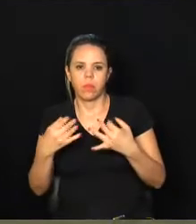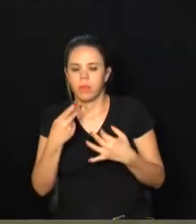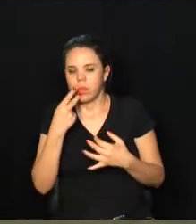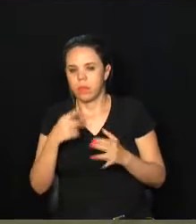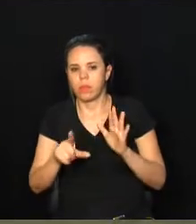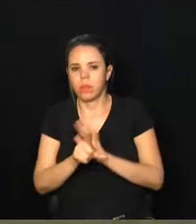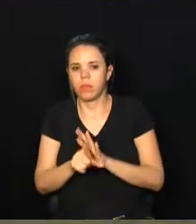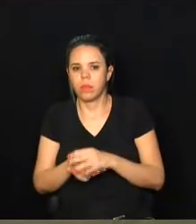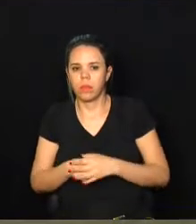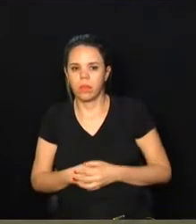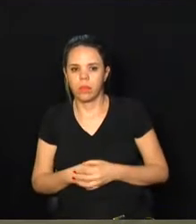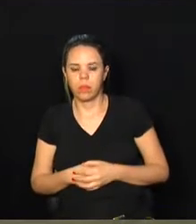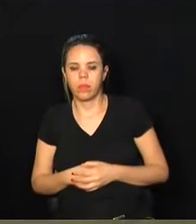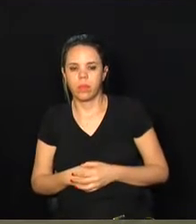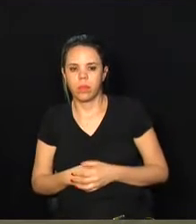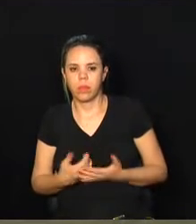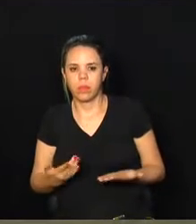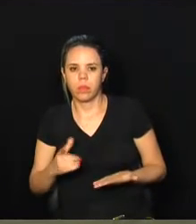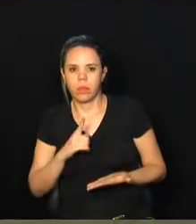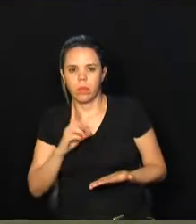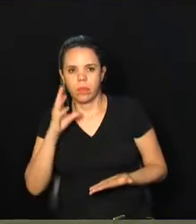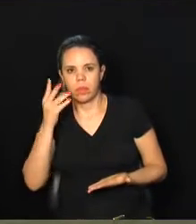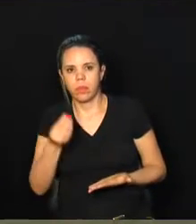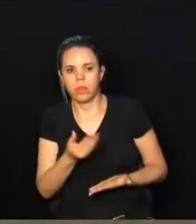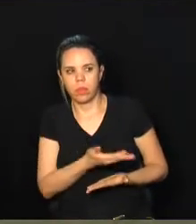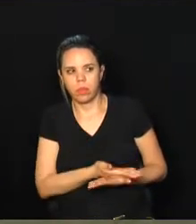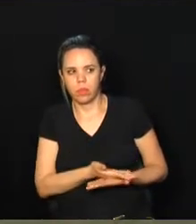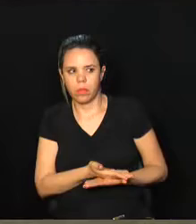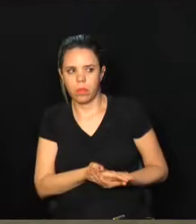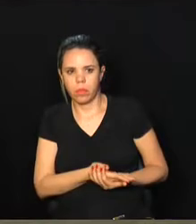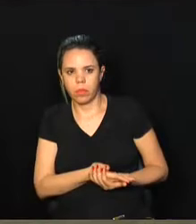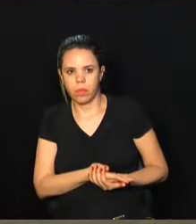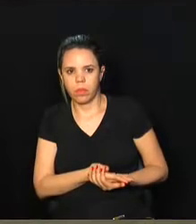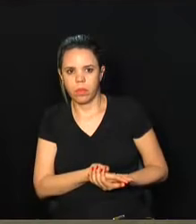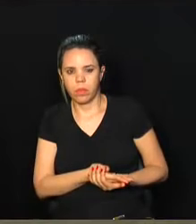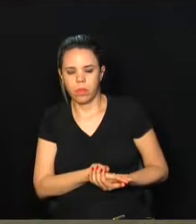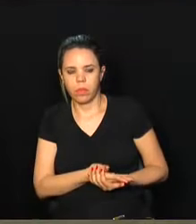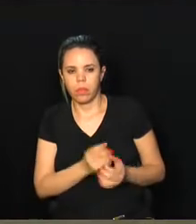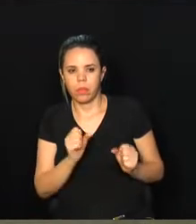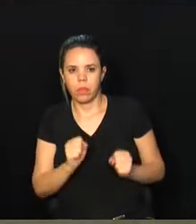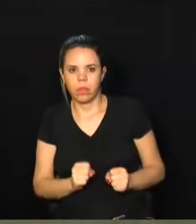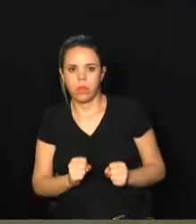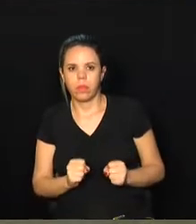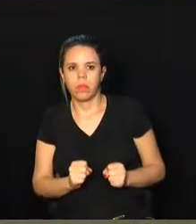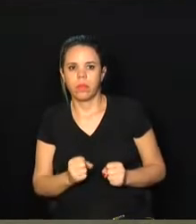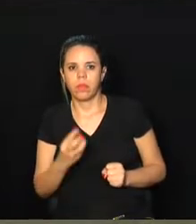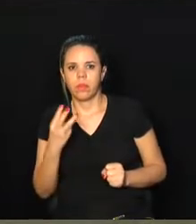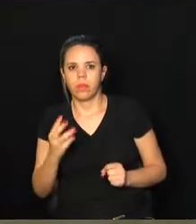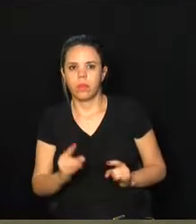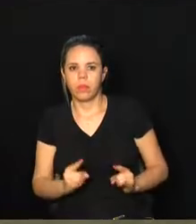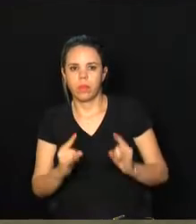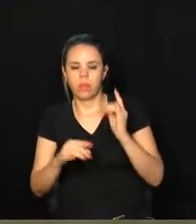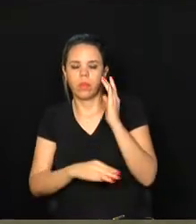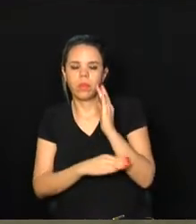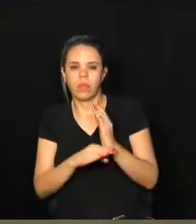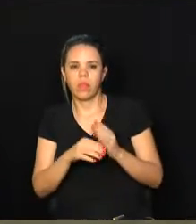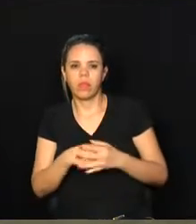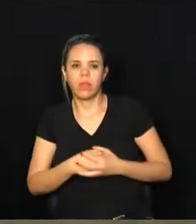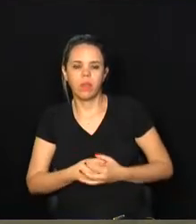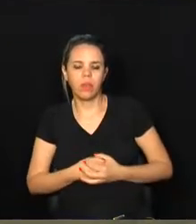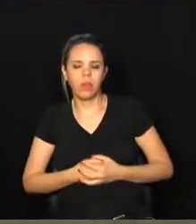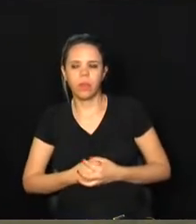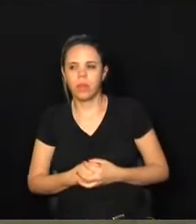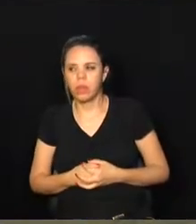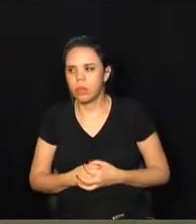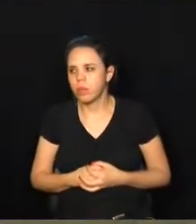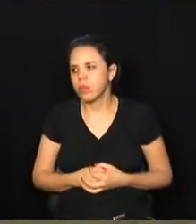lei, agora nós estamos entendendo que pode 3 andar por causa do declive do